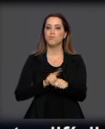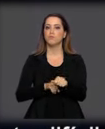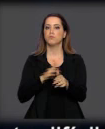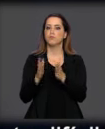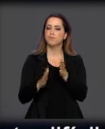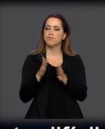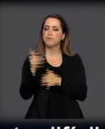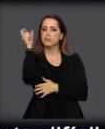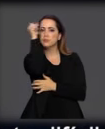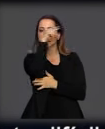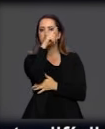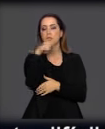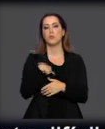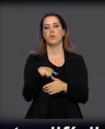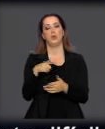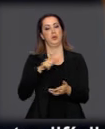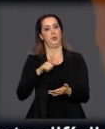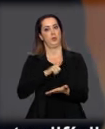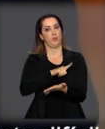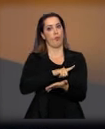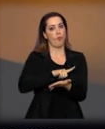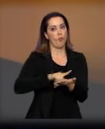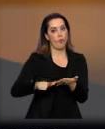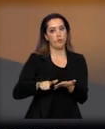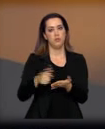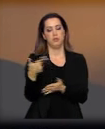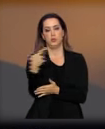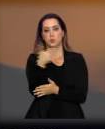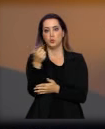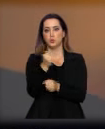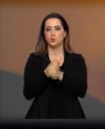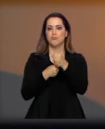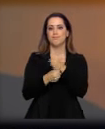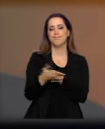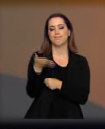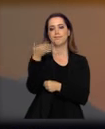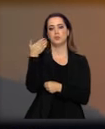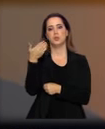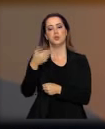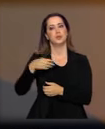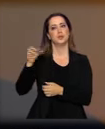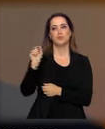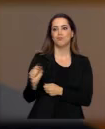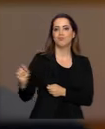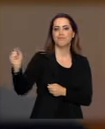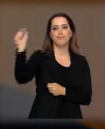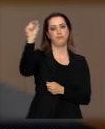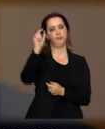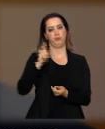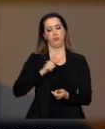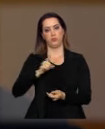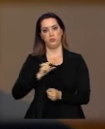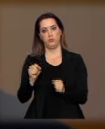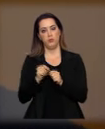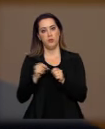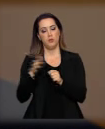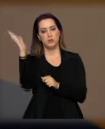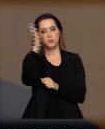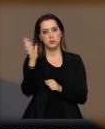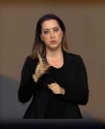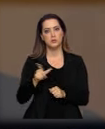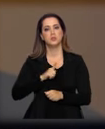passando por um momento especialmente difícil a seca dos dois últimos anos no Norte no nordeste no